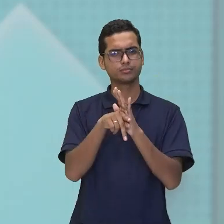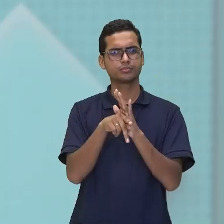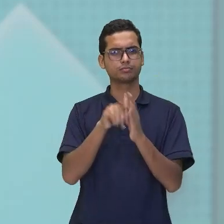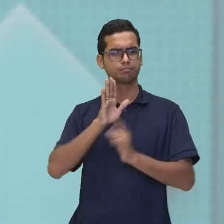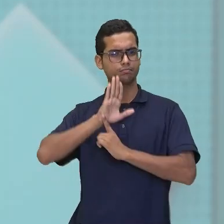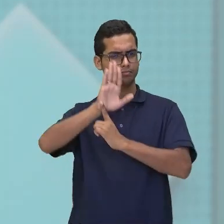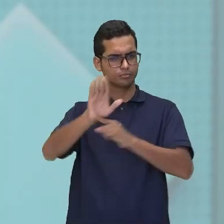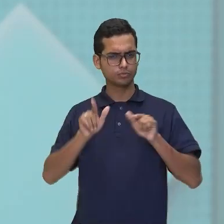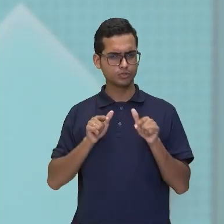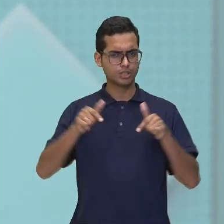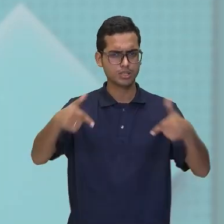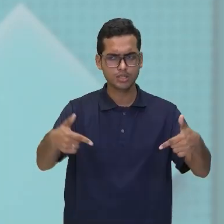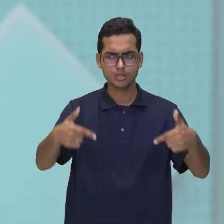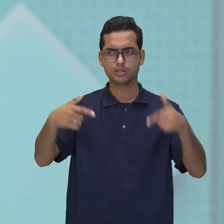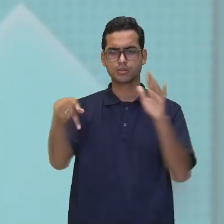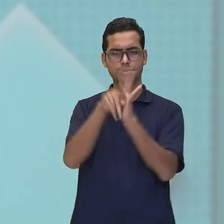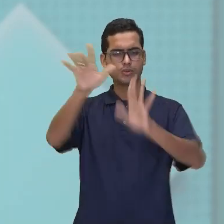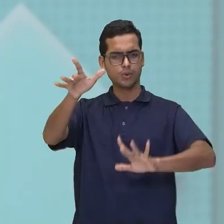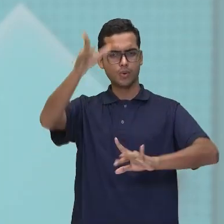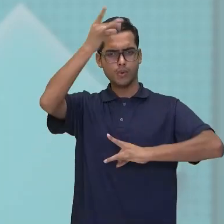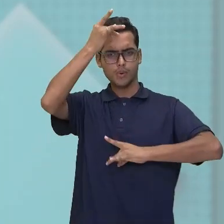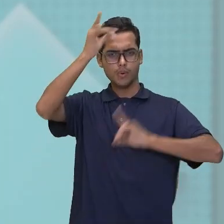dizer assim, tem um